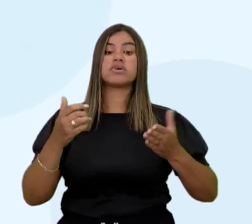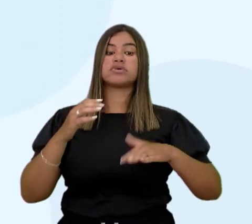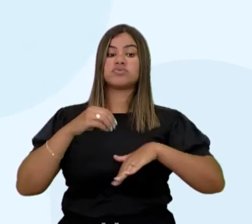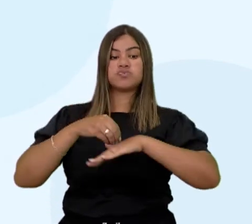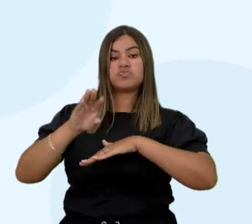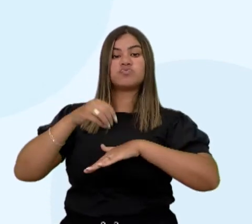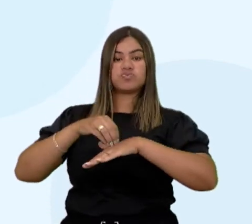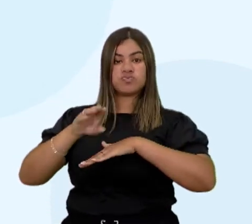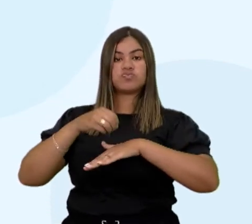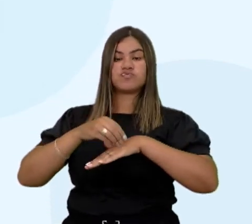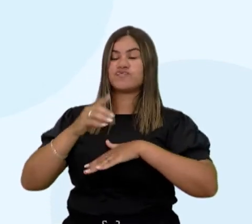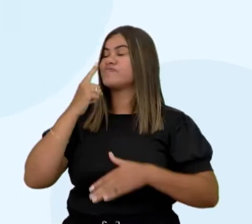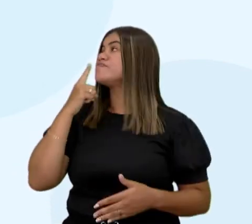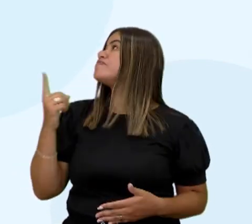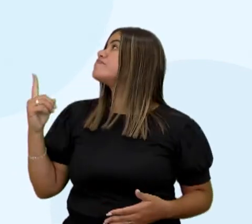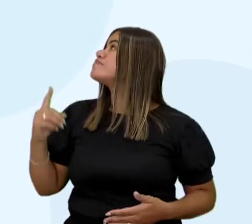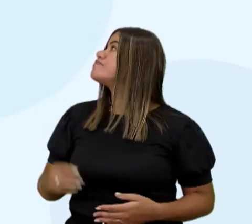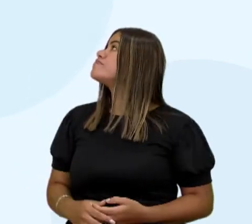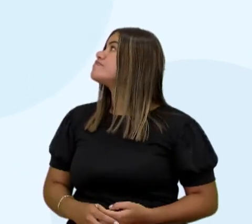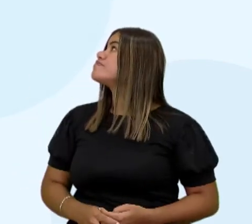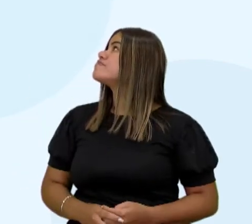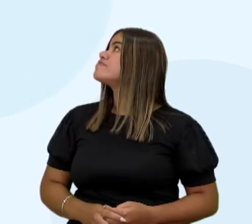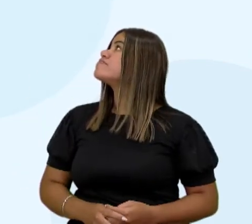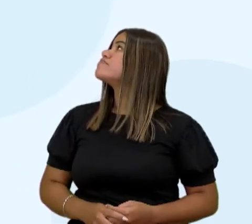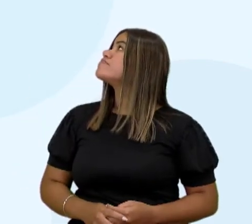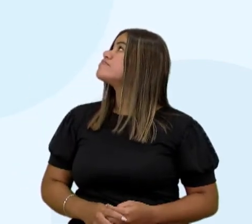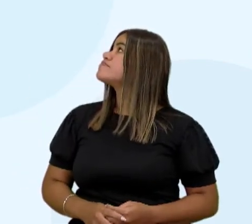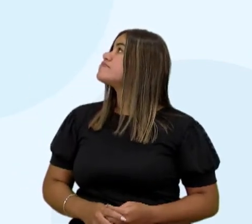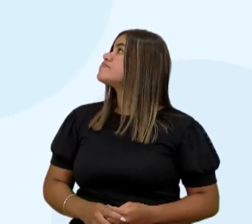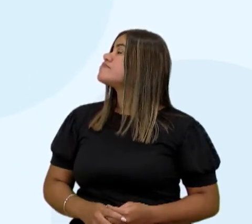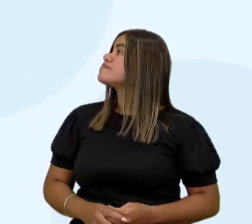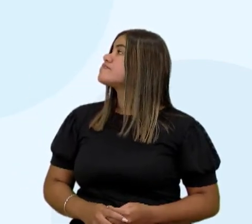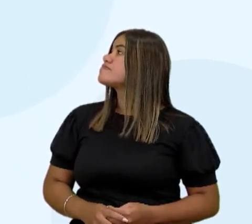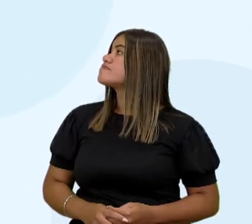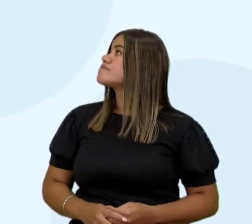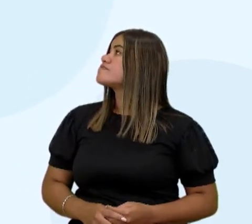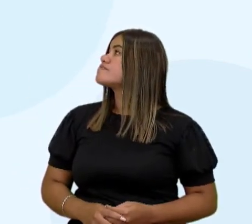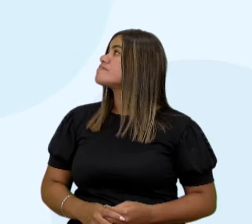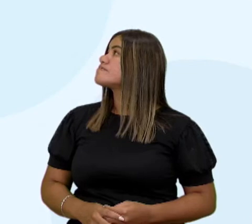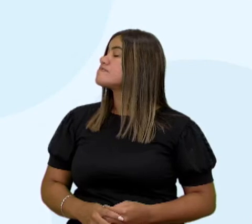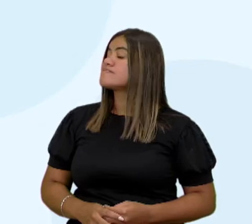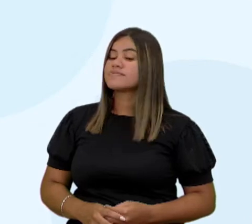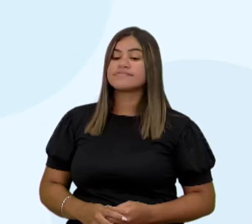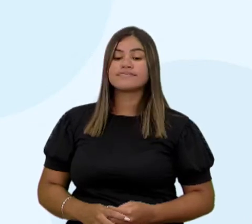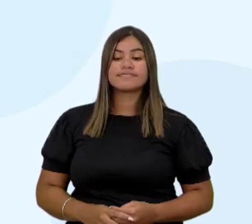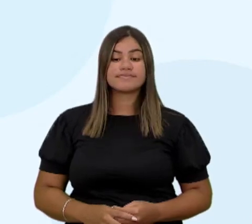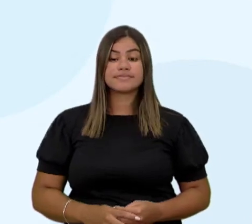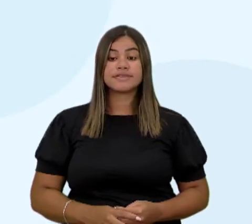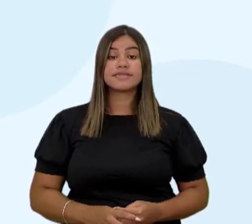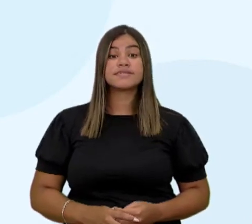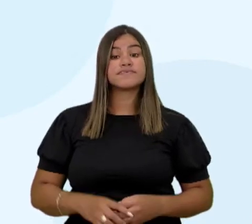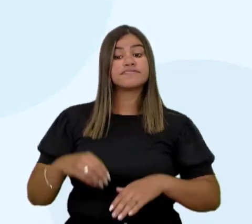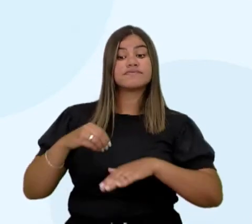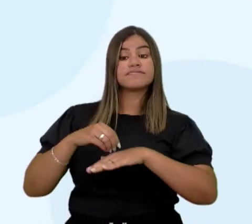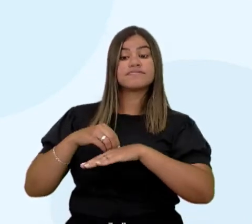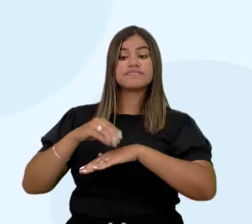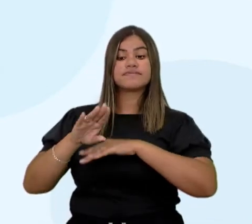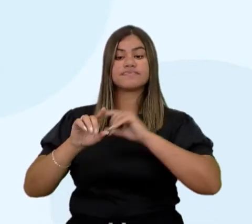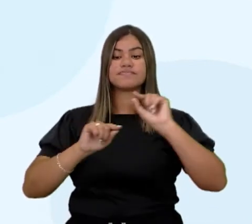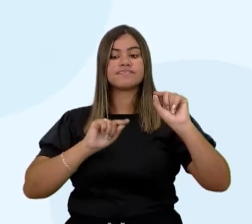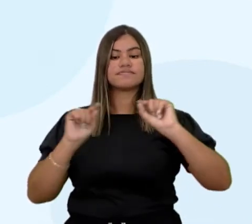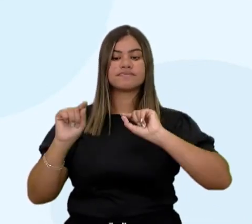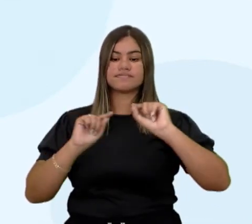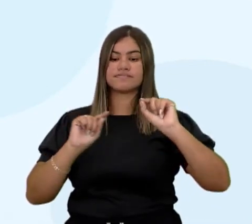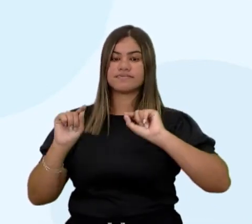aí as orientações para o aluno, né? E uma sugestão que está lá no mapa, né, que é o material de